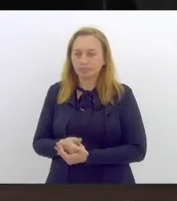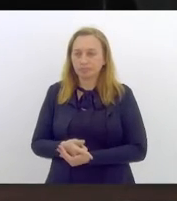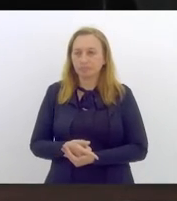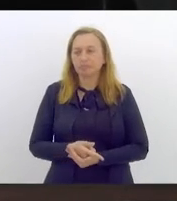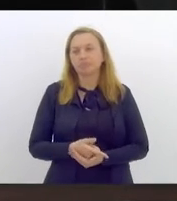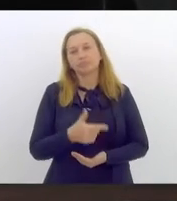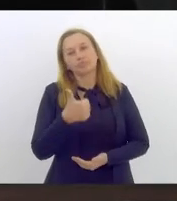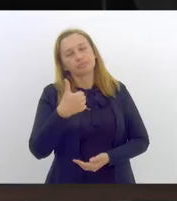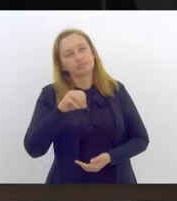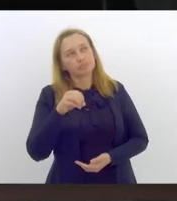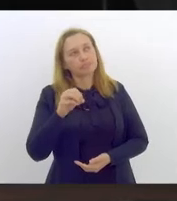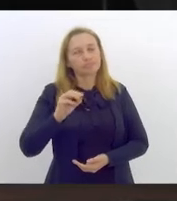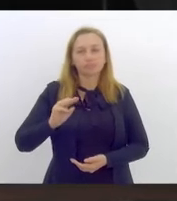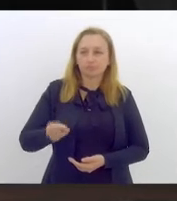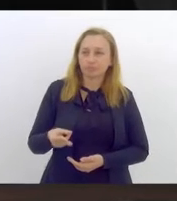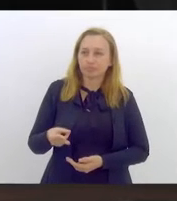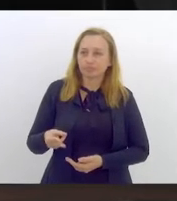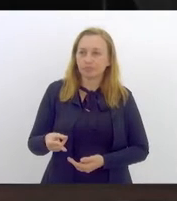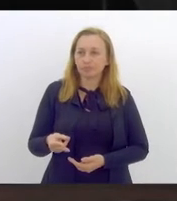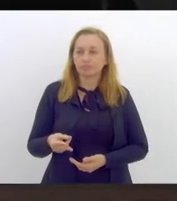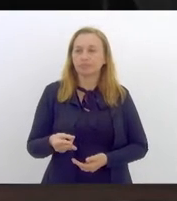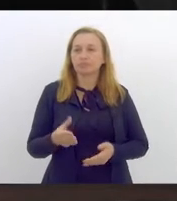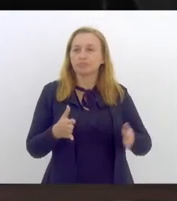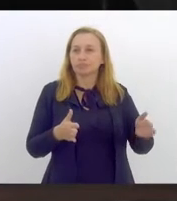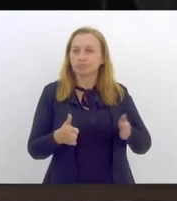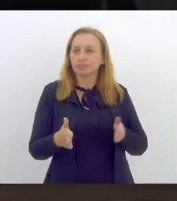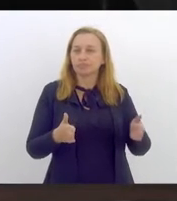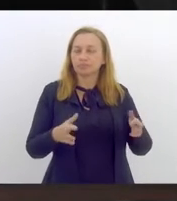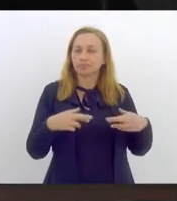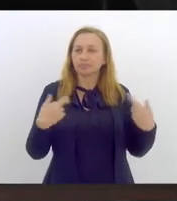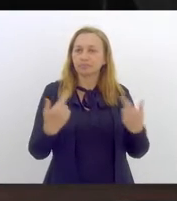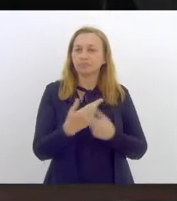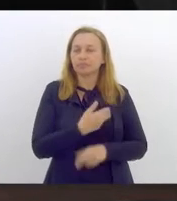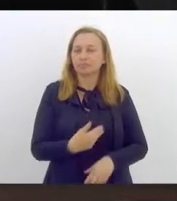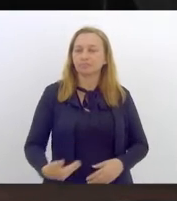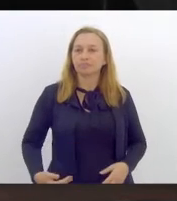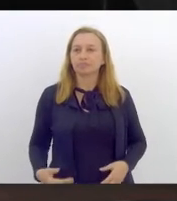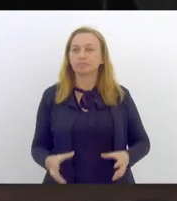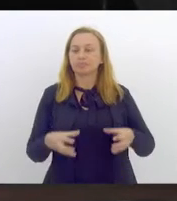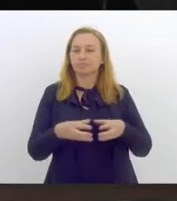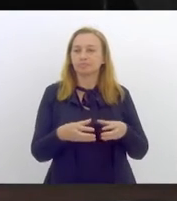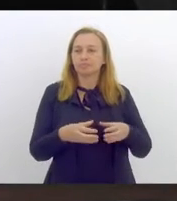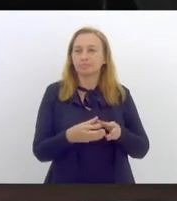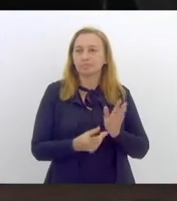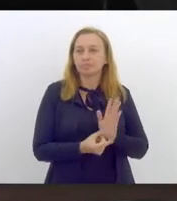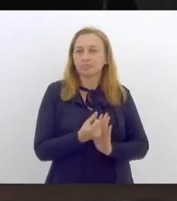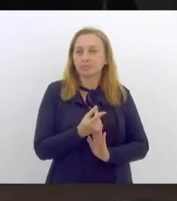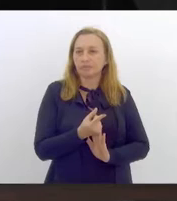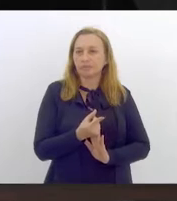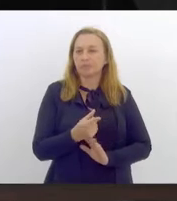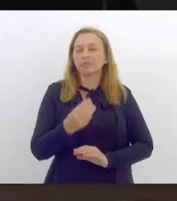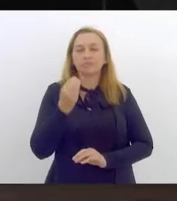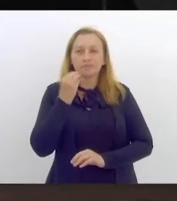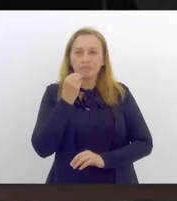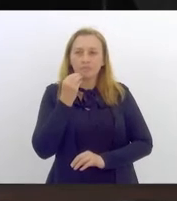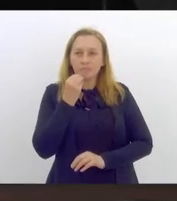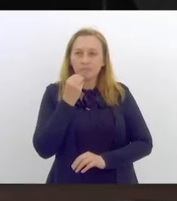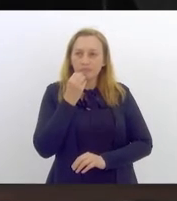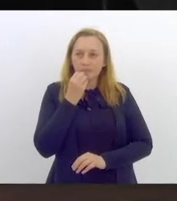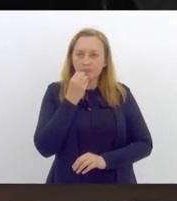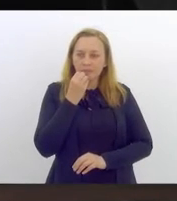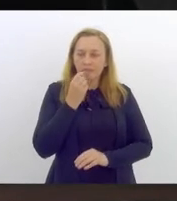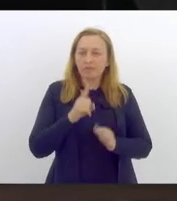torno de 10 bilhões. Durante a audiência pública promovida na Comissão de Orçamento, tive a oportunidade